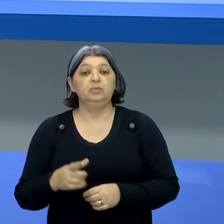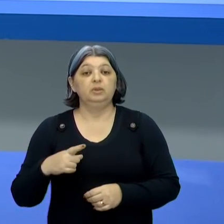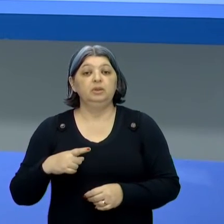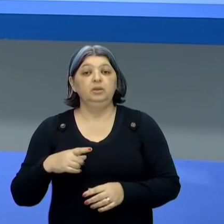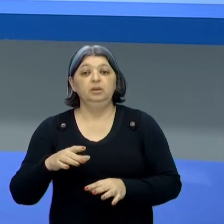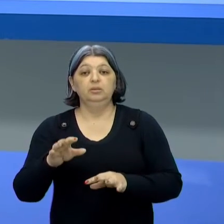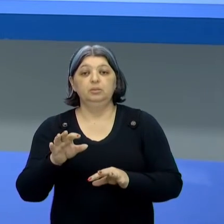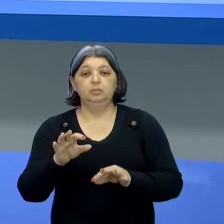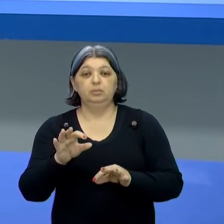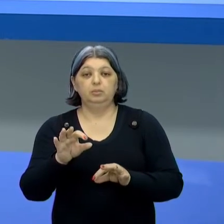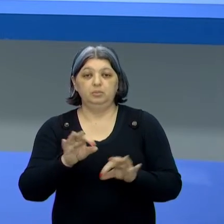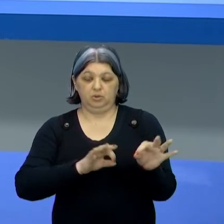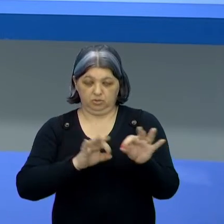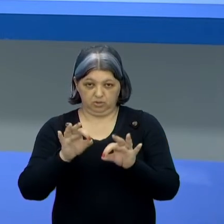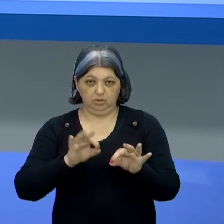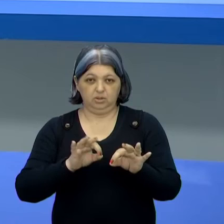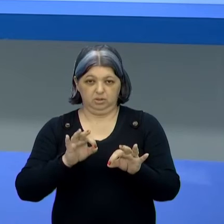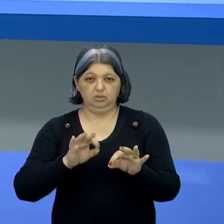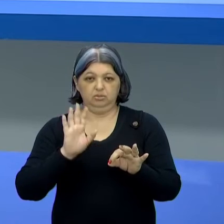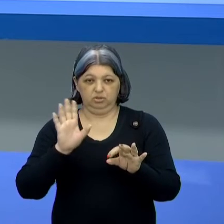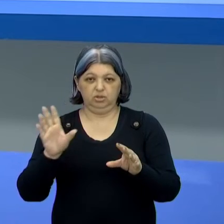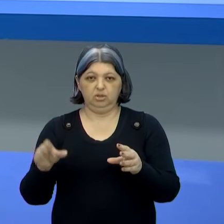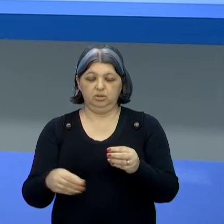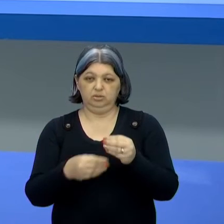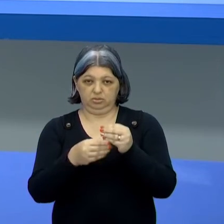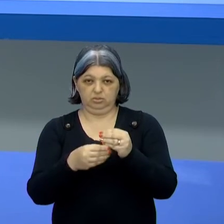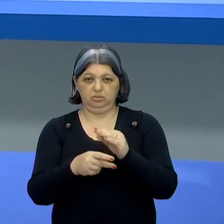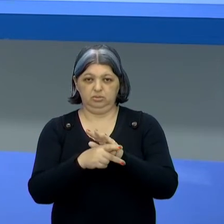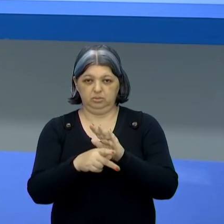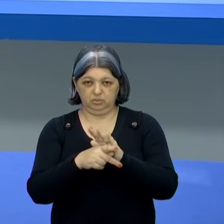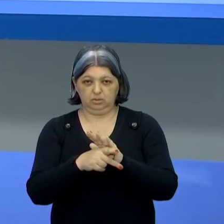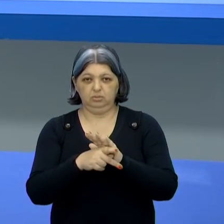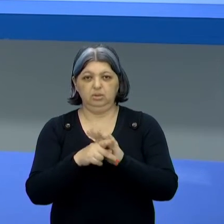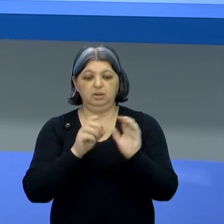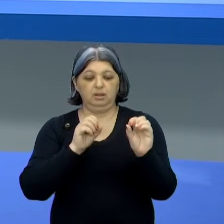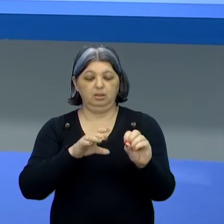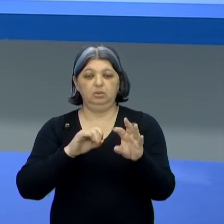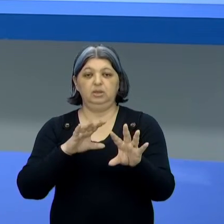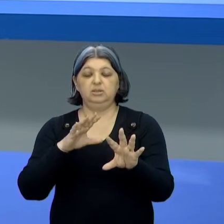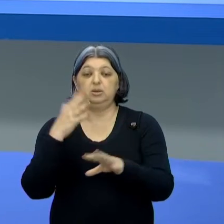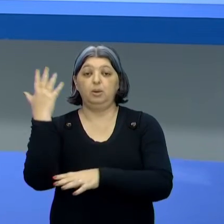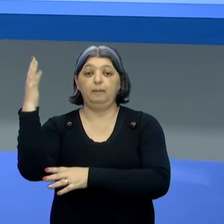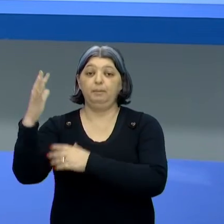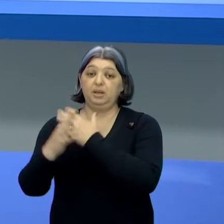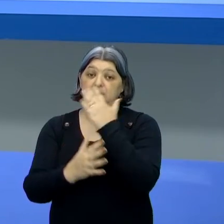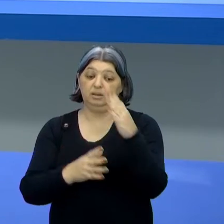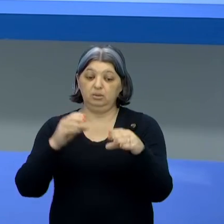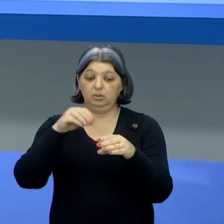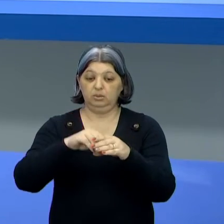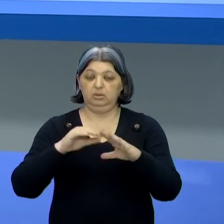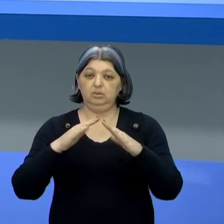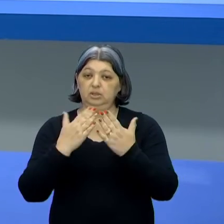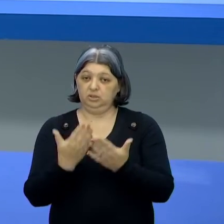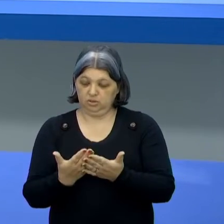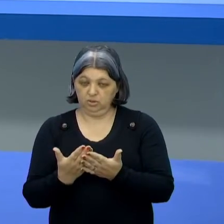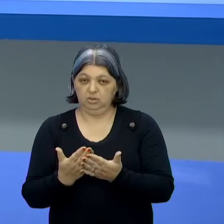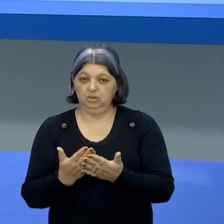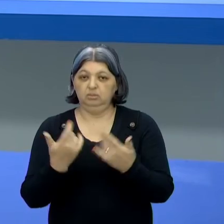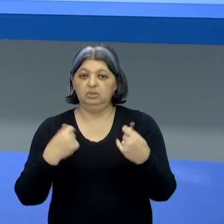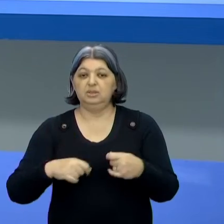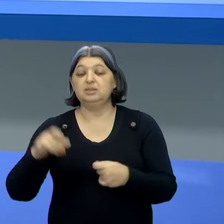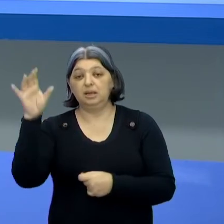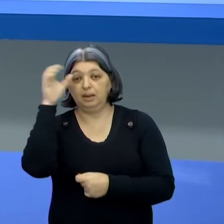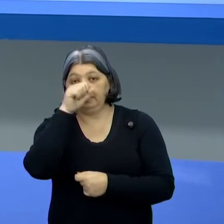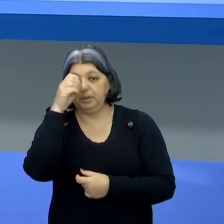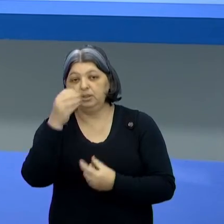projeto, né, faz parte do currículo escolar, a educação ambiental na escola, para a gente justamente aprender a